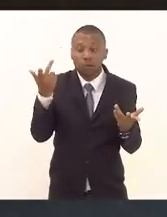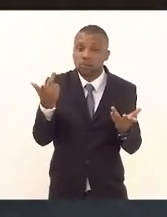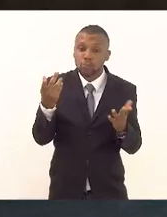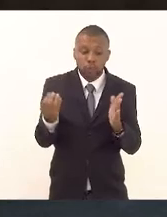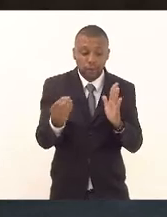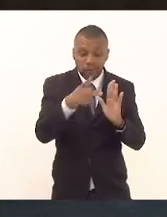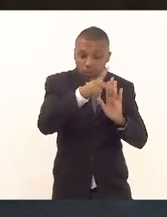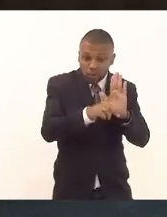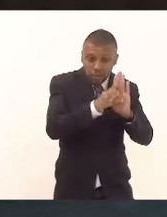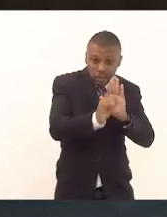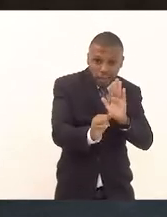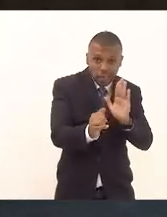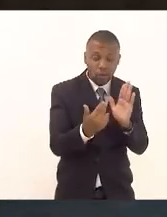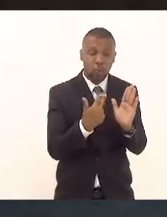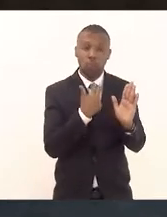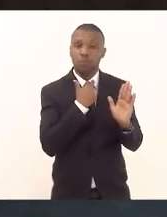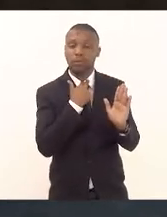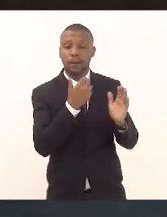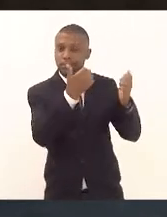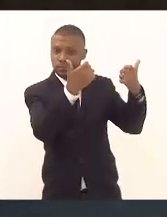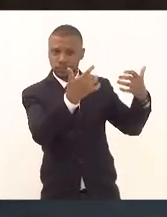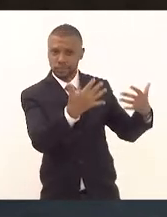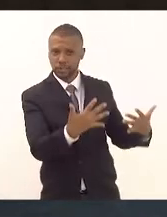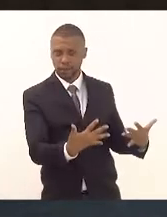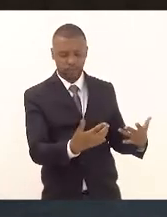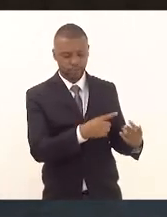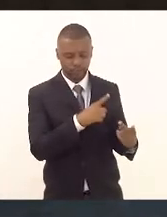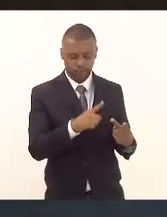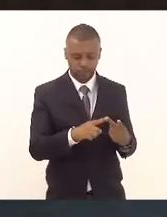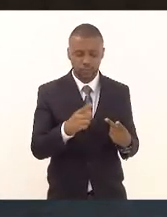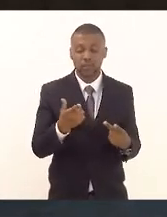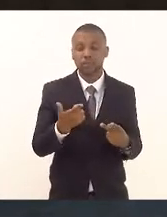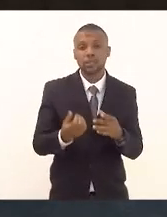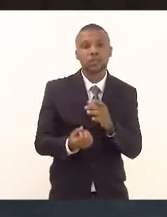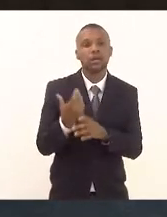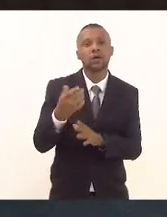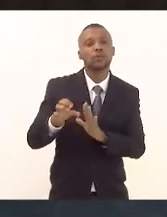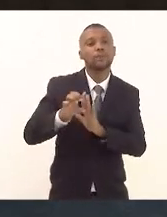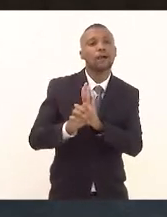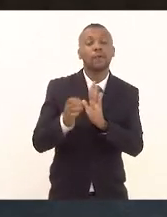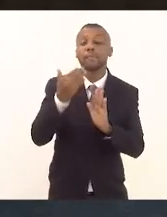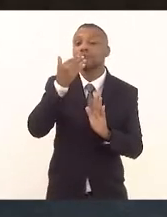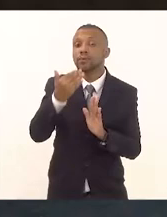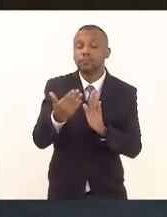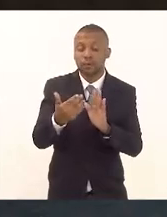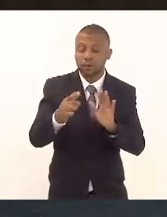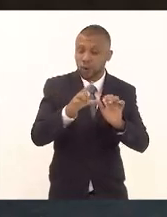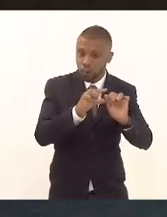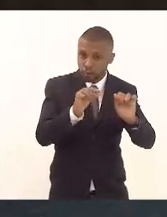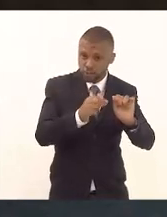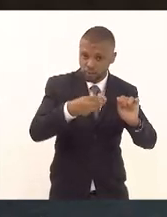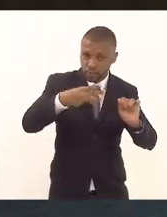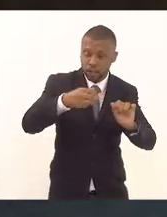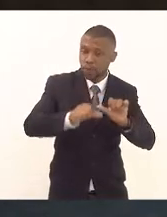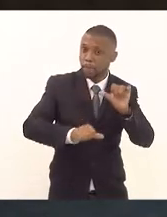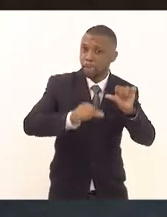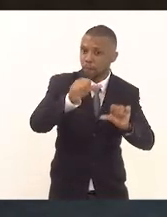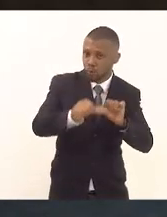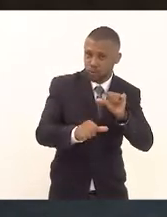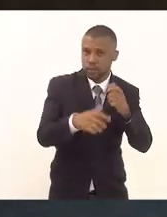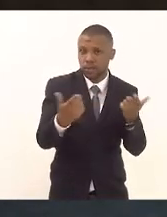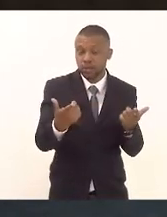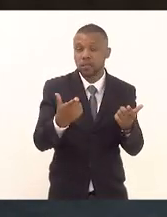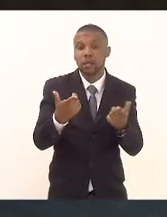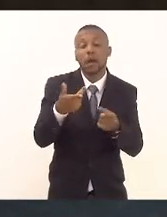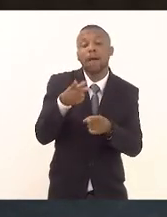projeto de lei. E uma outra emenda modificando o artigo 3º, para que, salvaguardando a